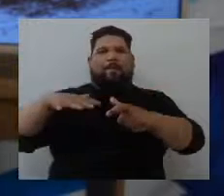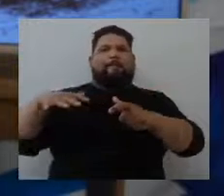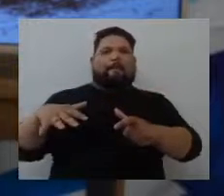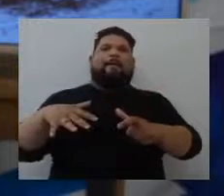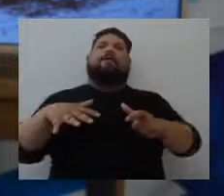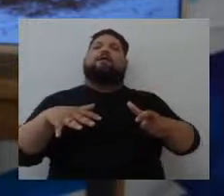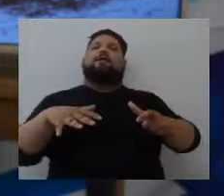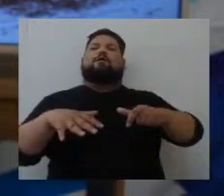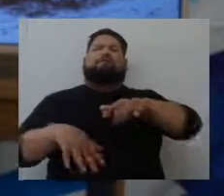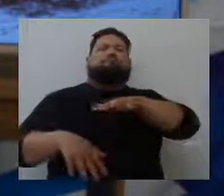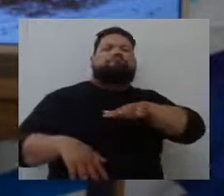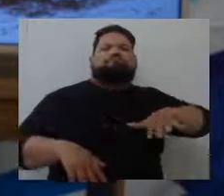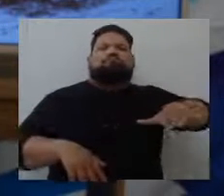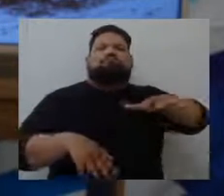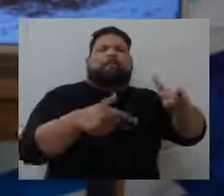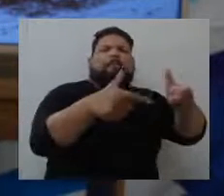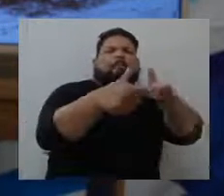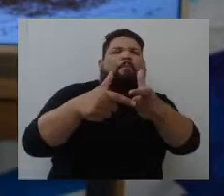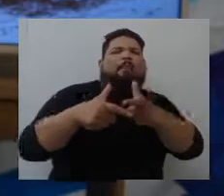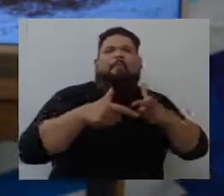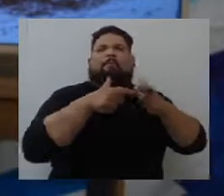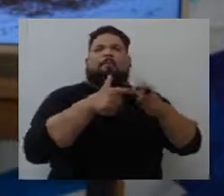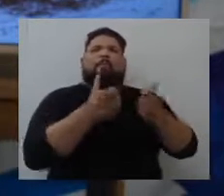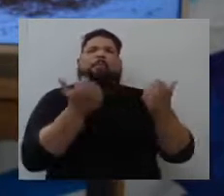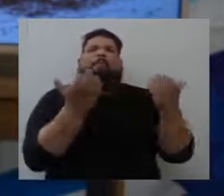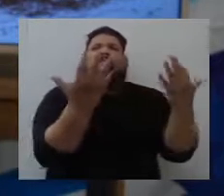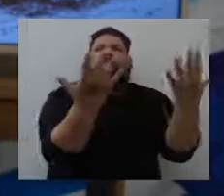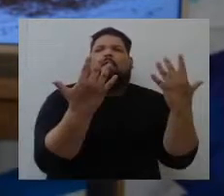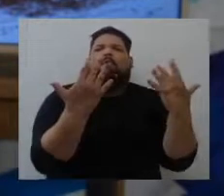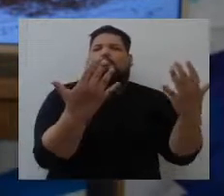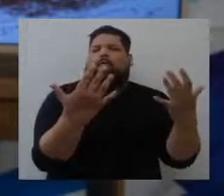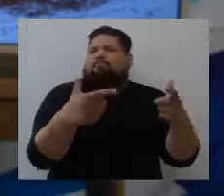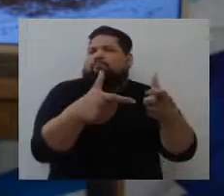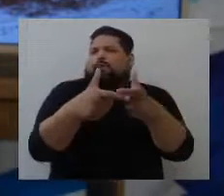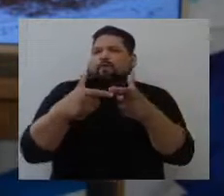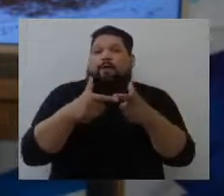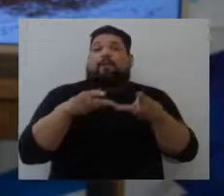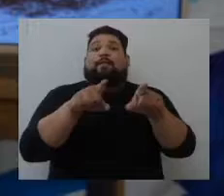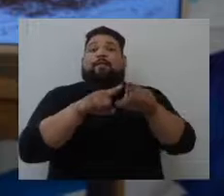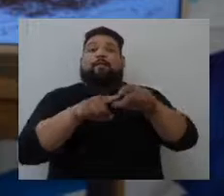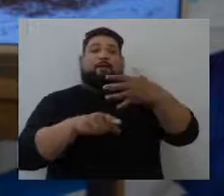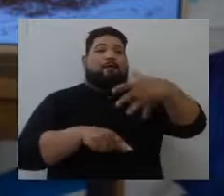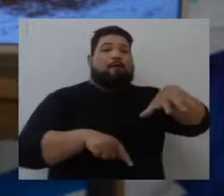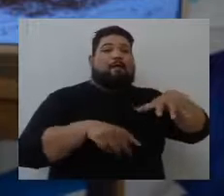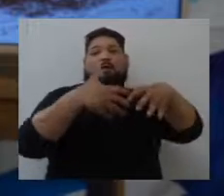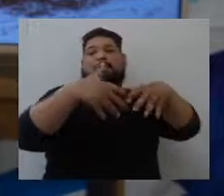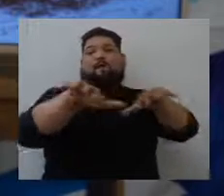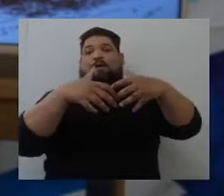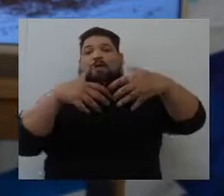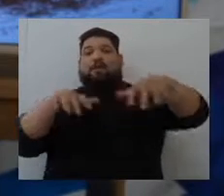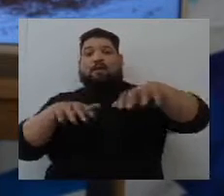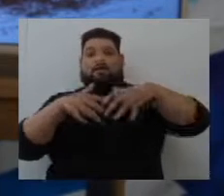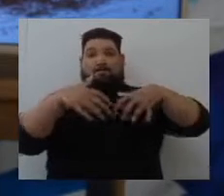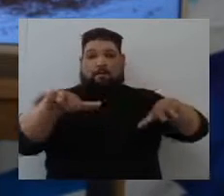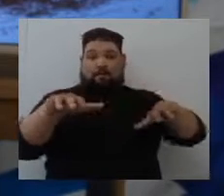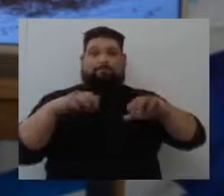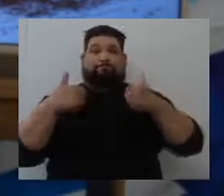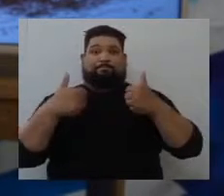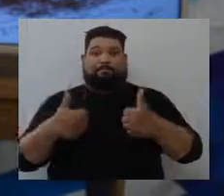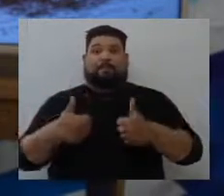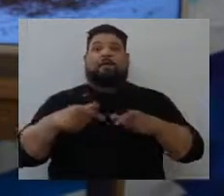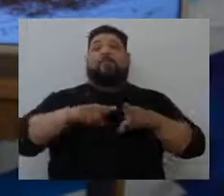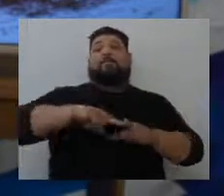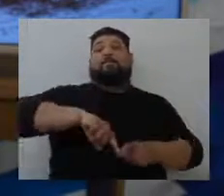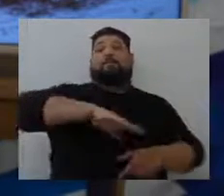férteis planícies isoladas umas das outras. Tá bem? Na antiguidade, as montanhas eram recobertas